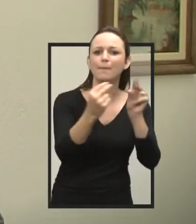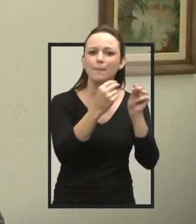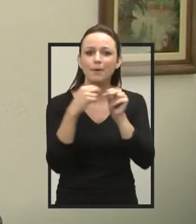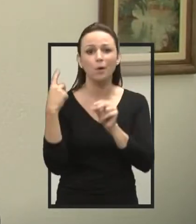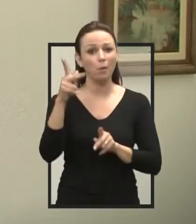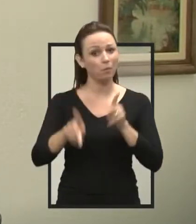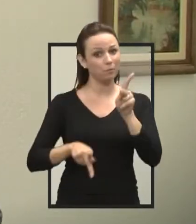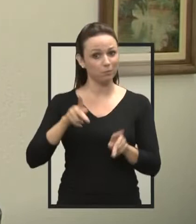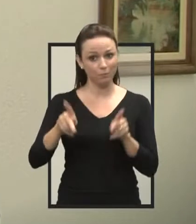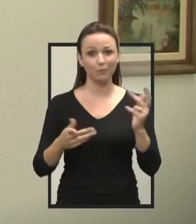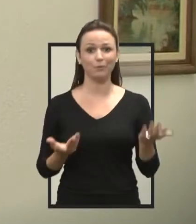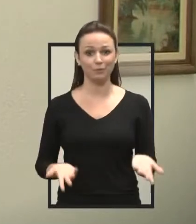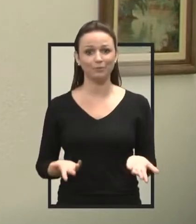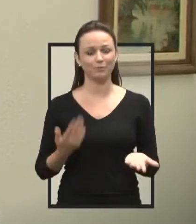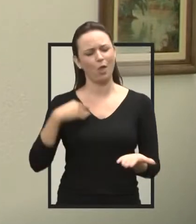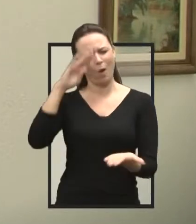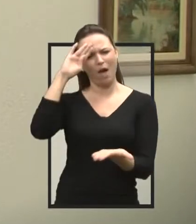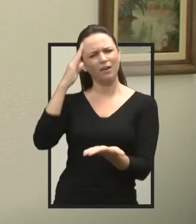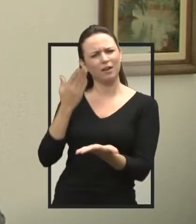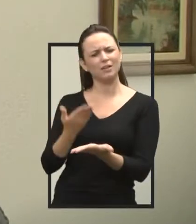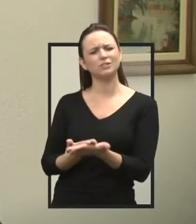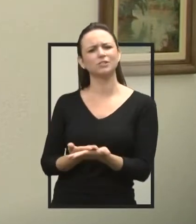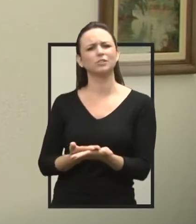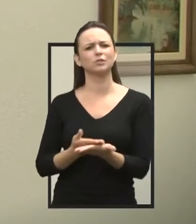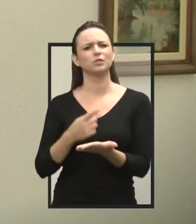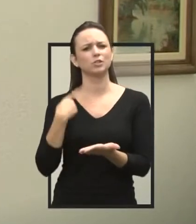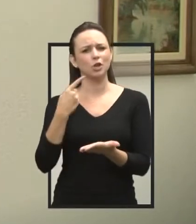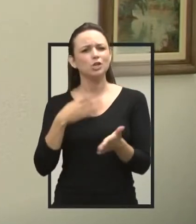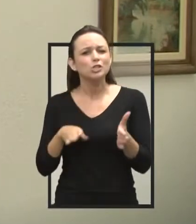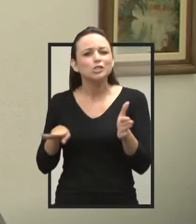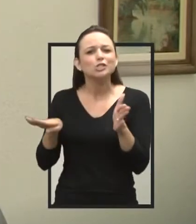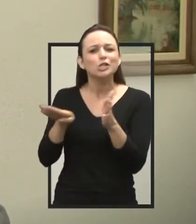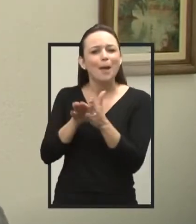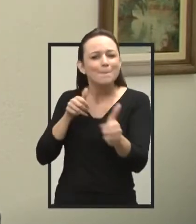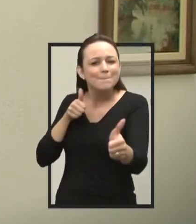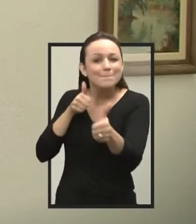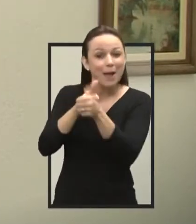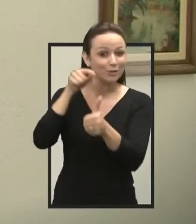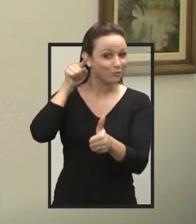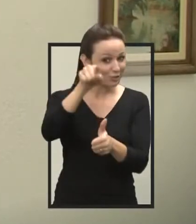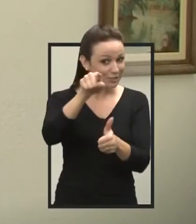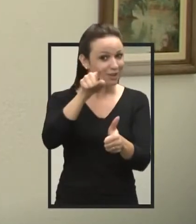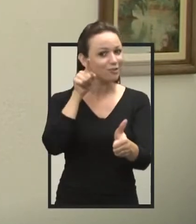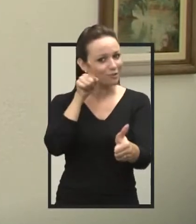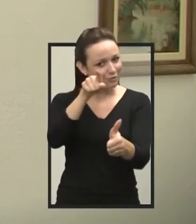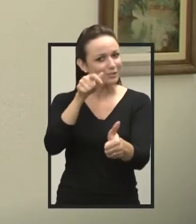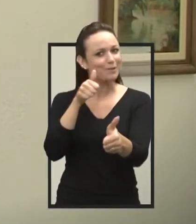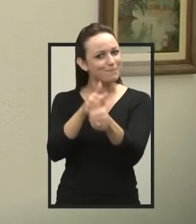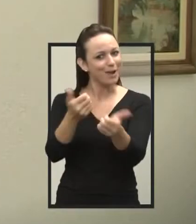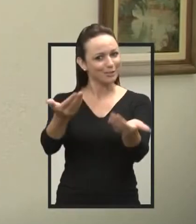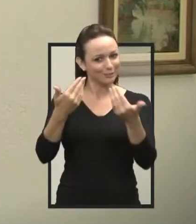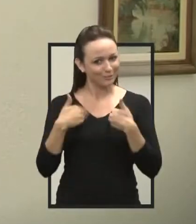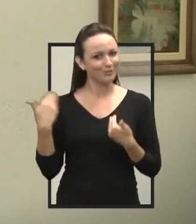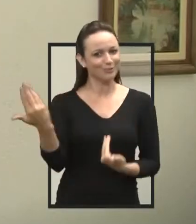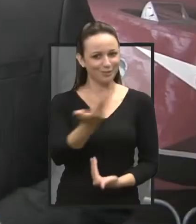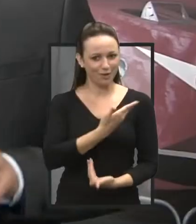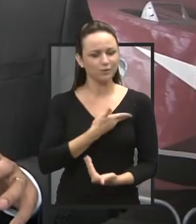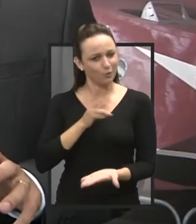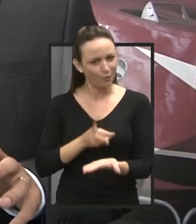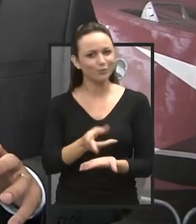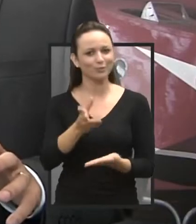população. Eu acredito que dessa forma a gente chega mais perto de você e você fica mais perto de nós. Precisamos continuar